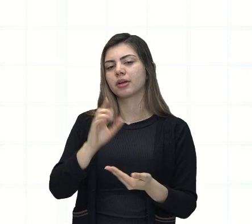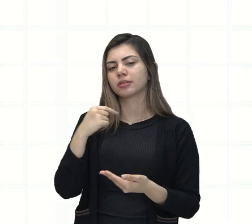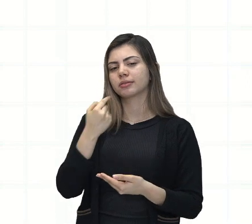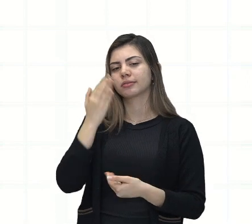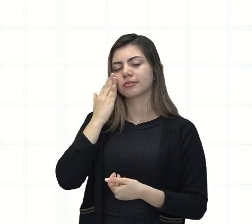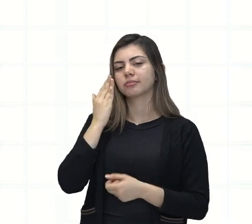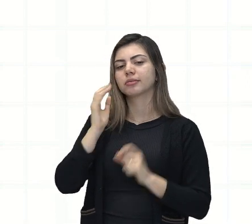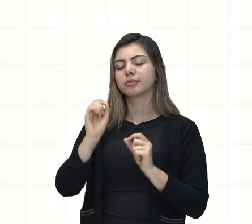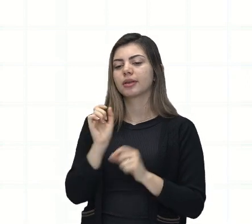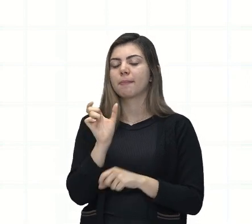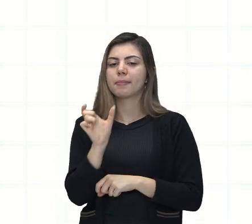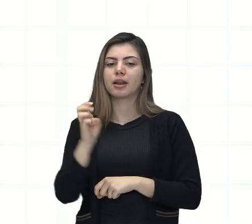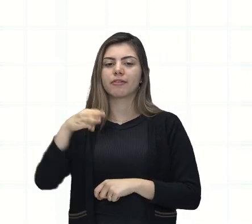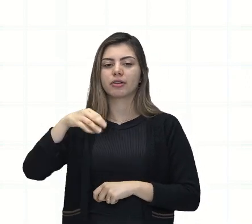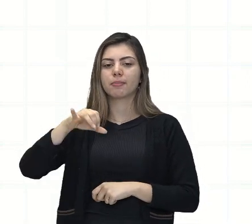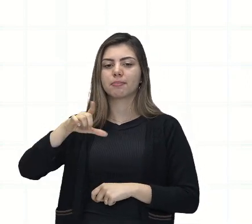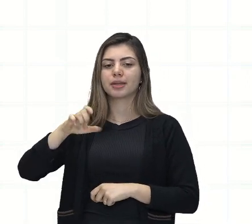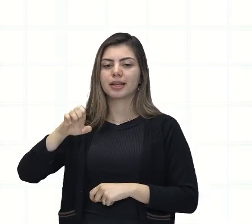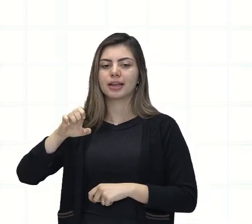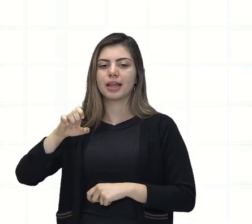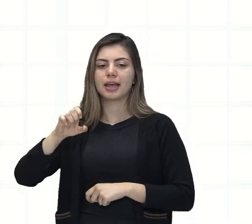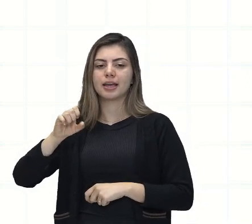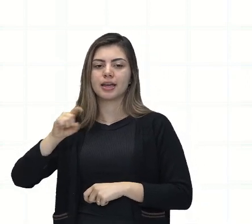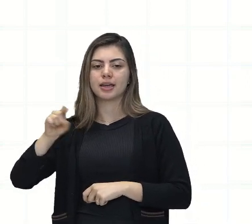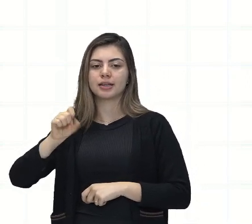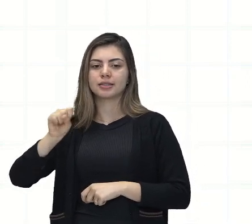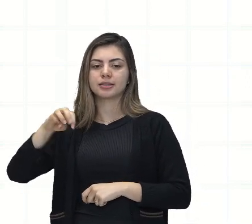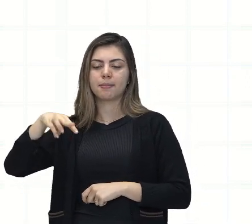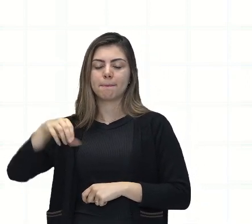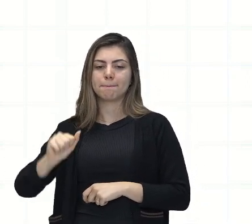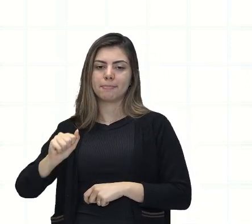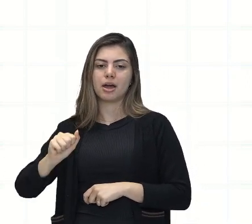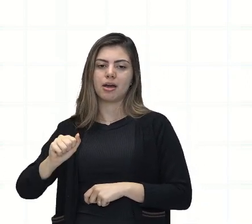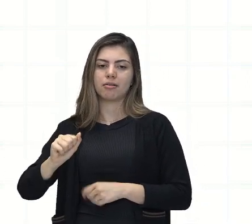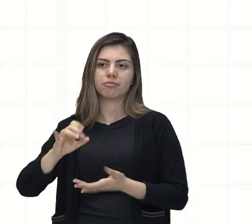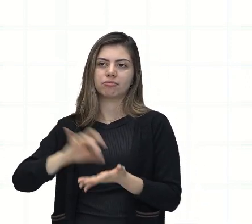traz uma ideia bem exagerada, né? Mas